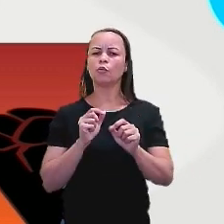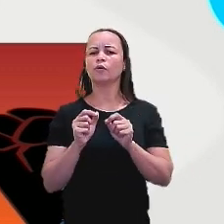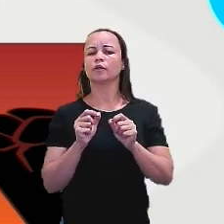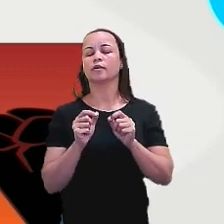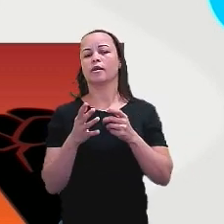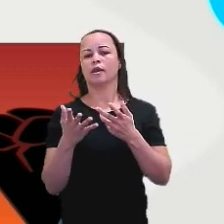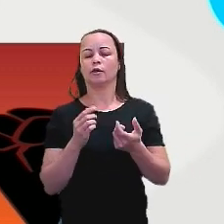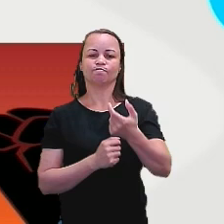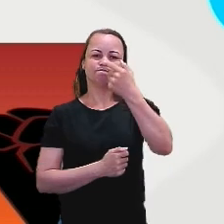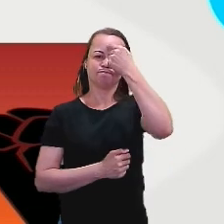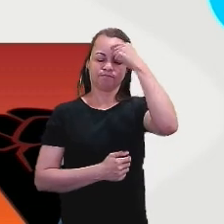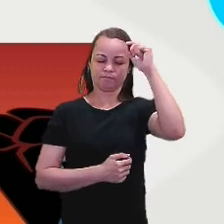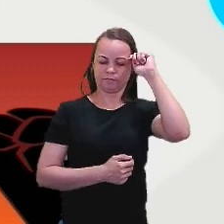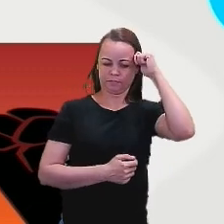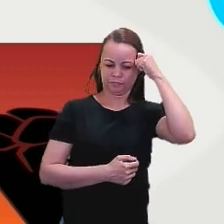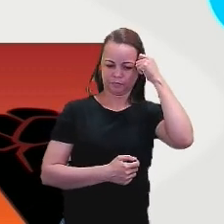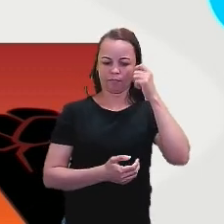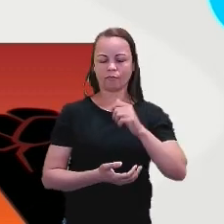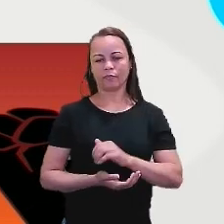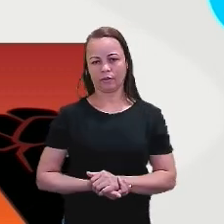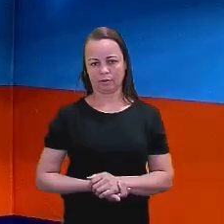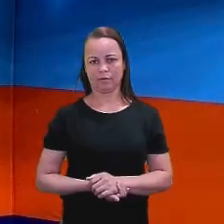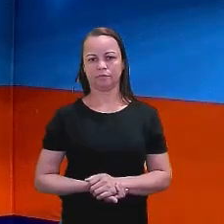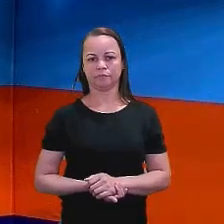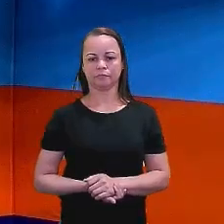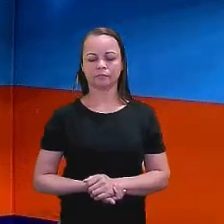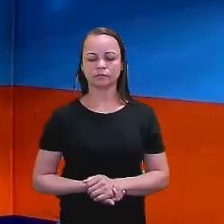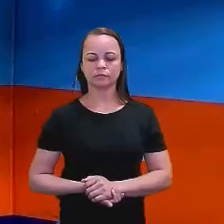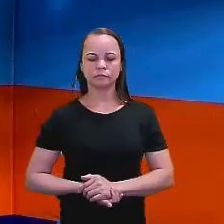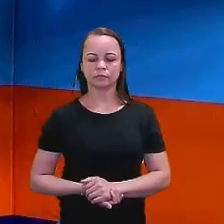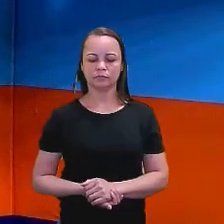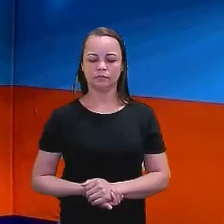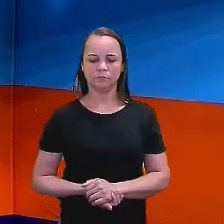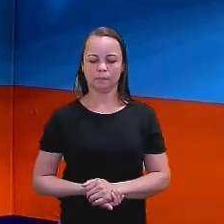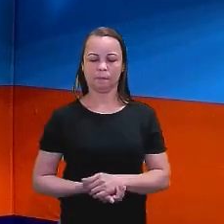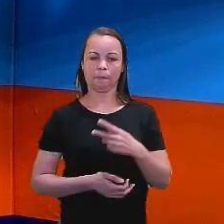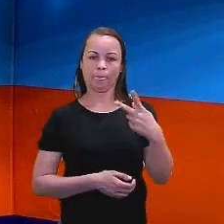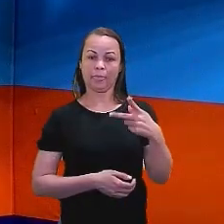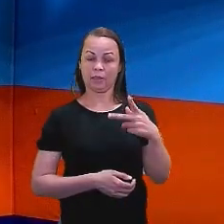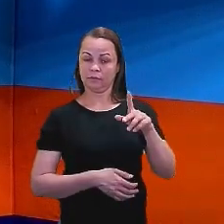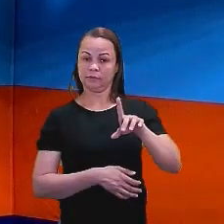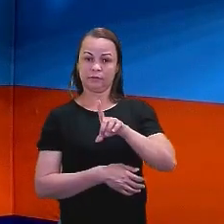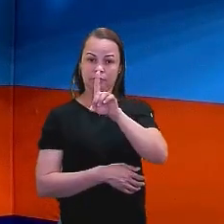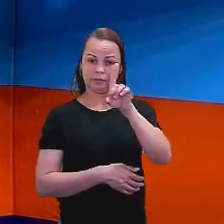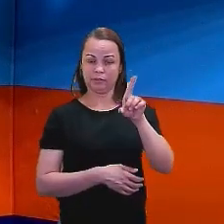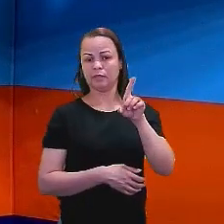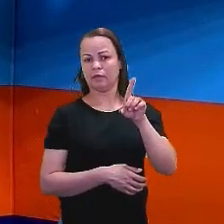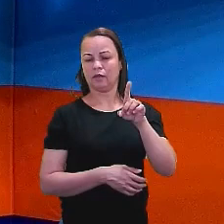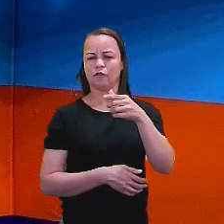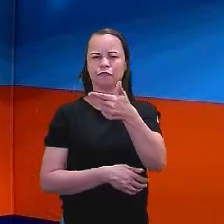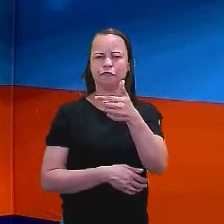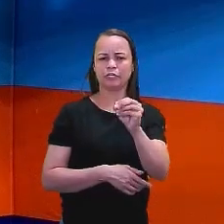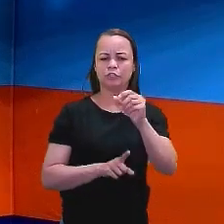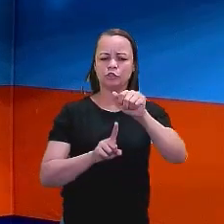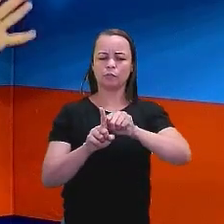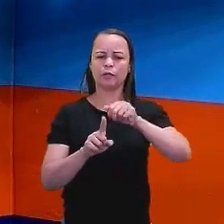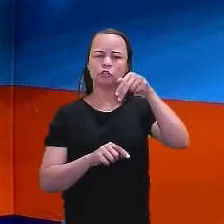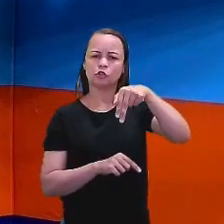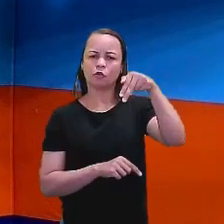consciência negra, né? Então, vejamos, essa data, 20 de novembro, ela